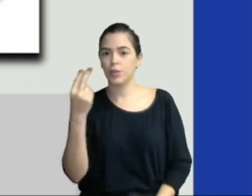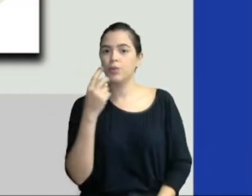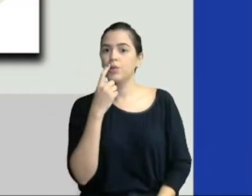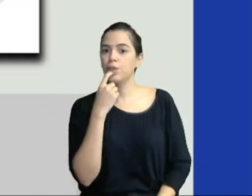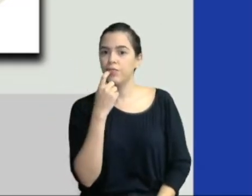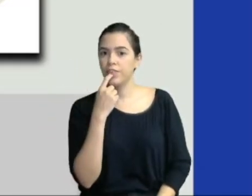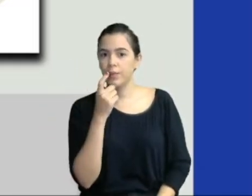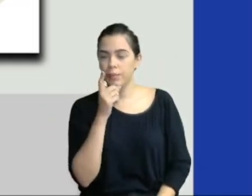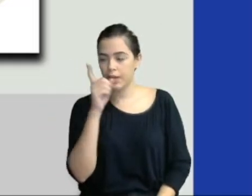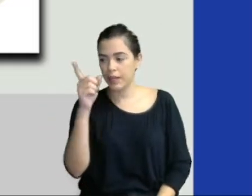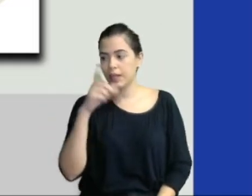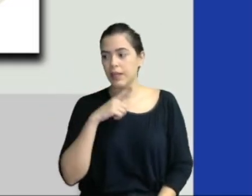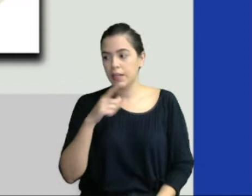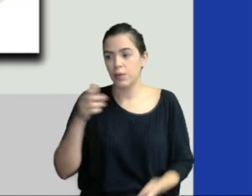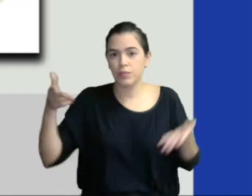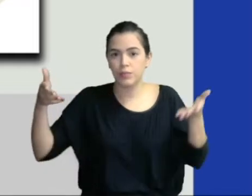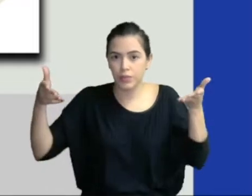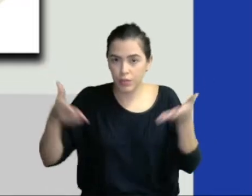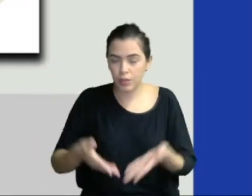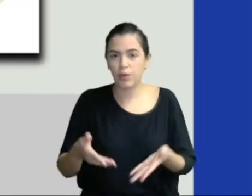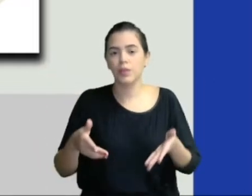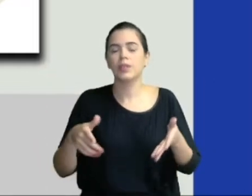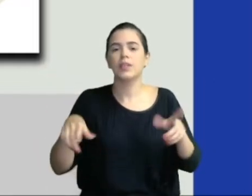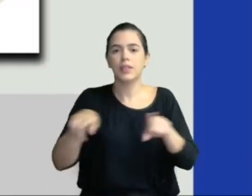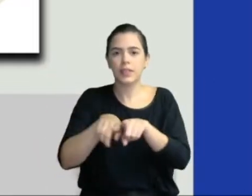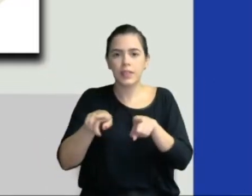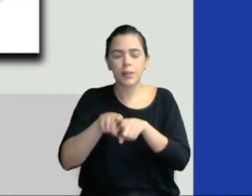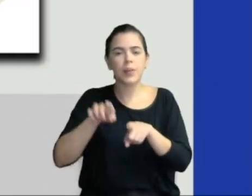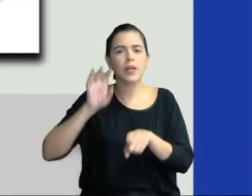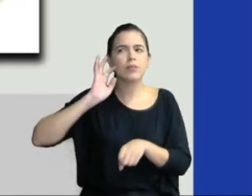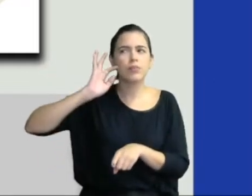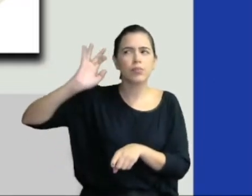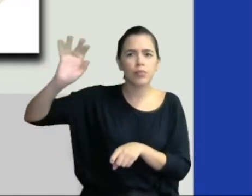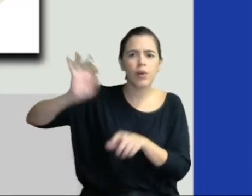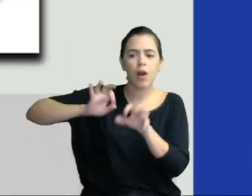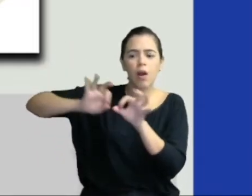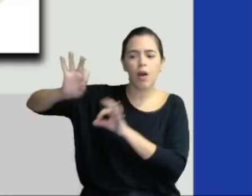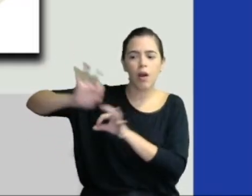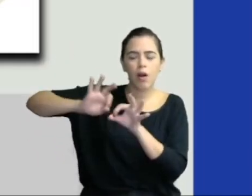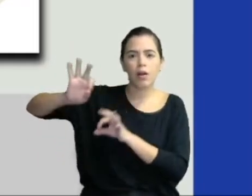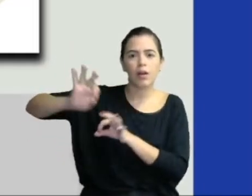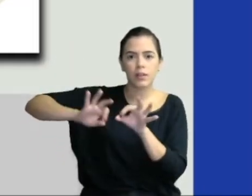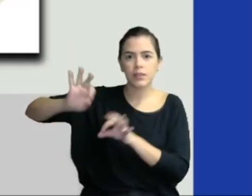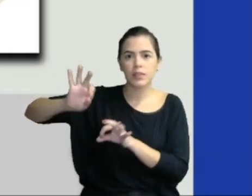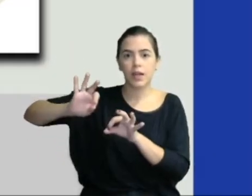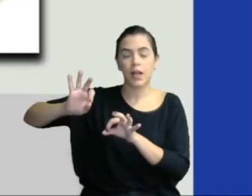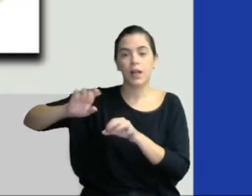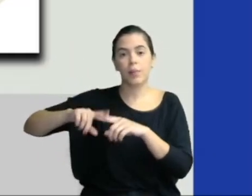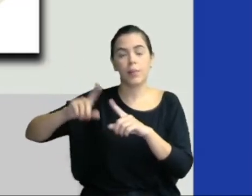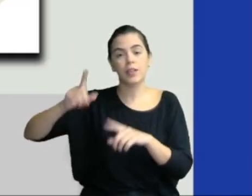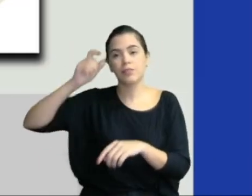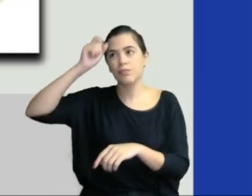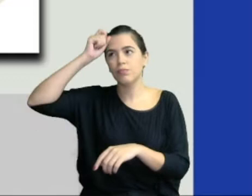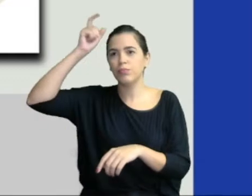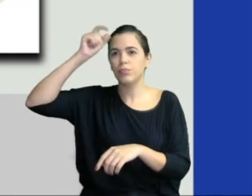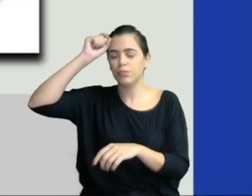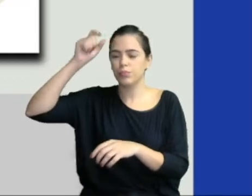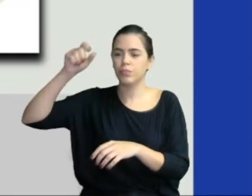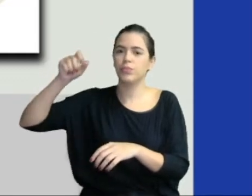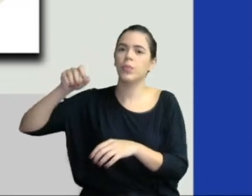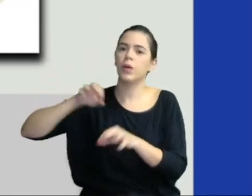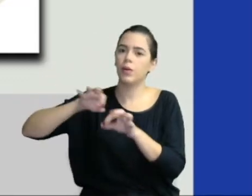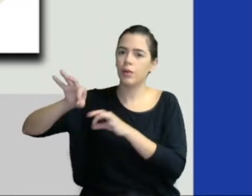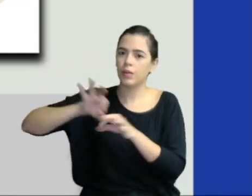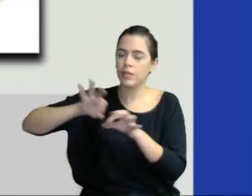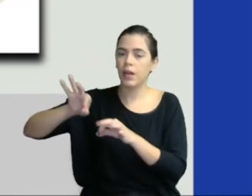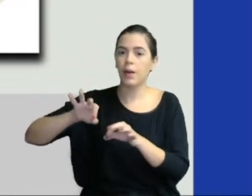as ferrovias atuais, mais aquelas que são planejadas, que ainda não saíram do papel, mas que estão sendo planejadas para existirem